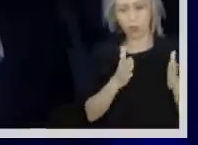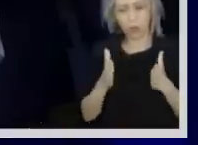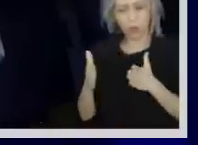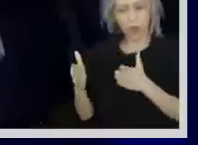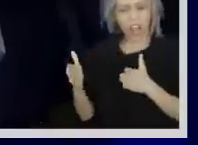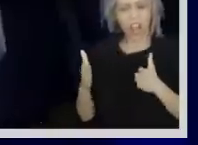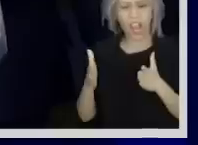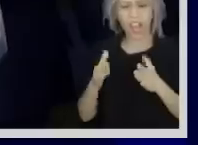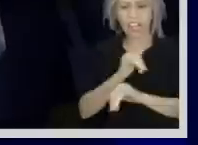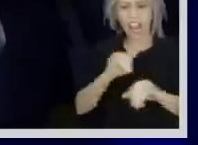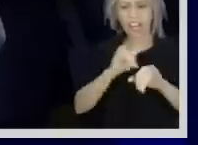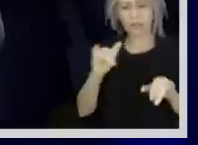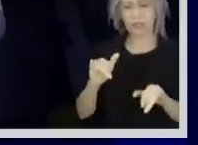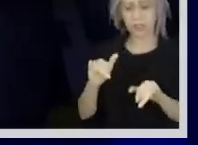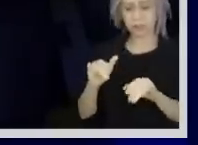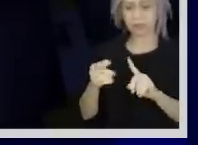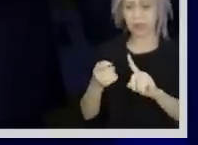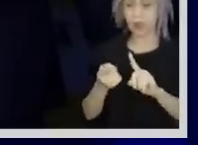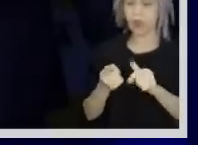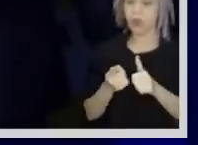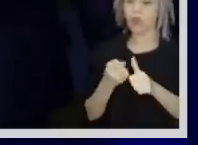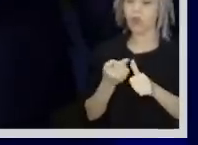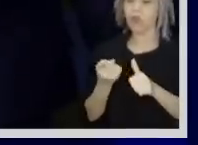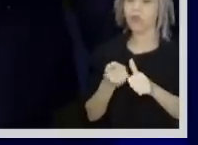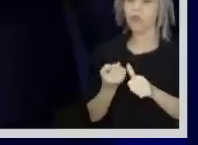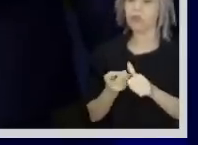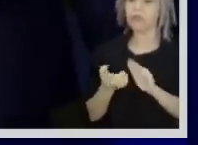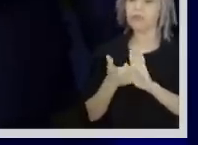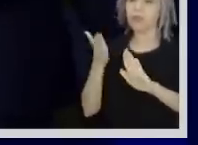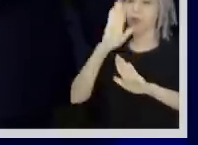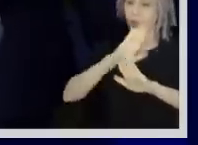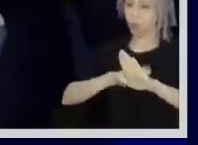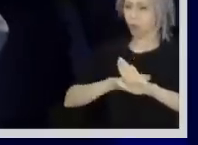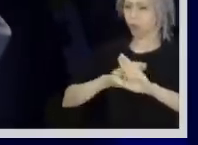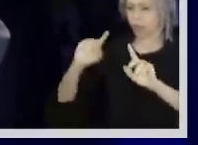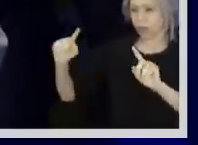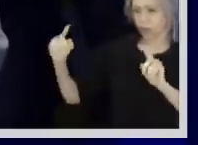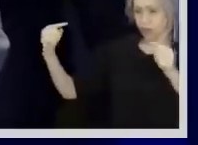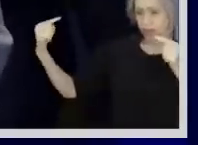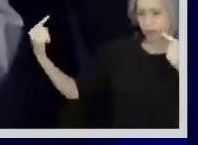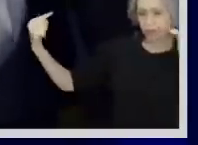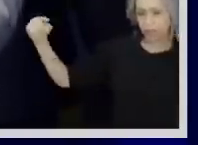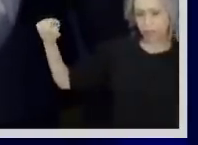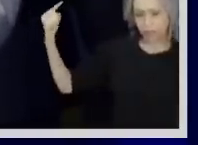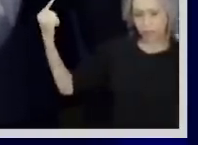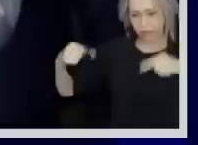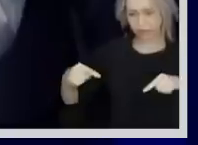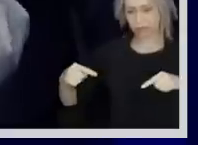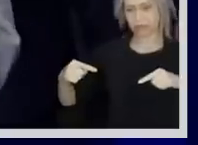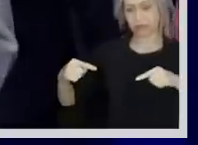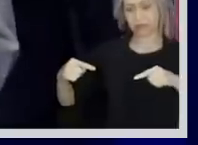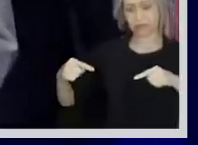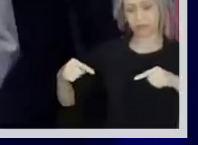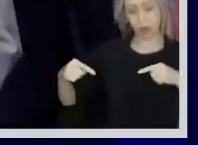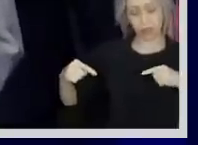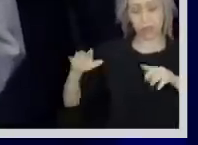E fizeram uma campanha um contra o outro muito grande. Agora, novamente, ministra, né? E já que nós estamos falando de Marina Silva, ela assumiu de